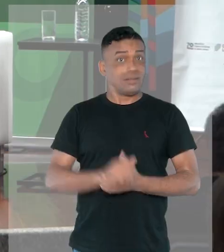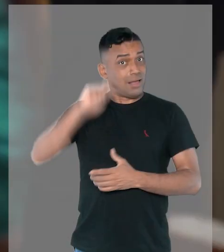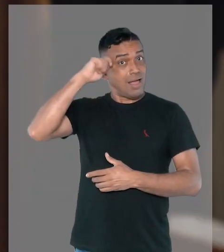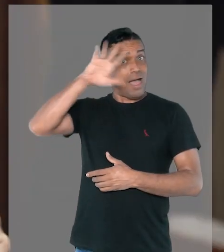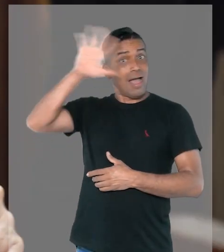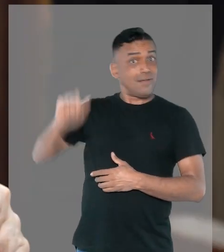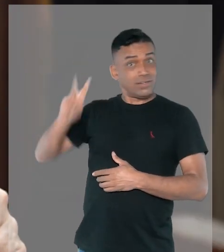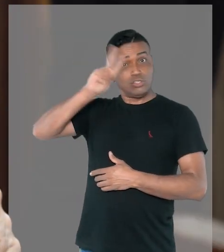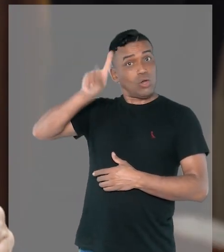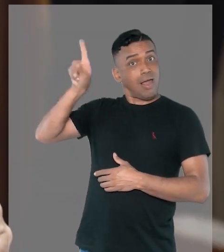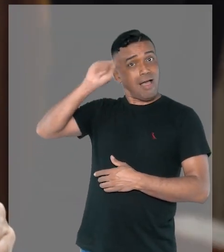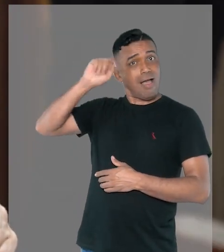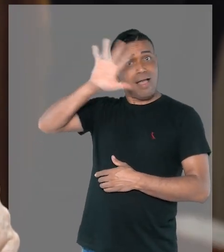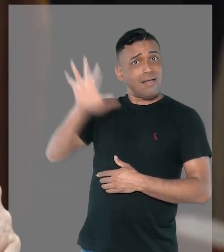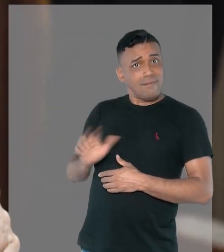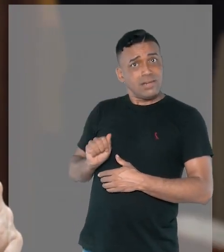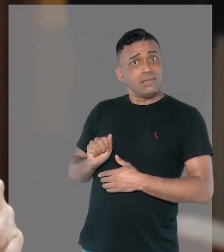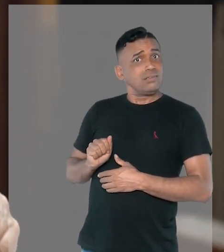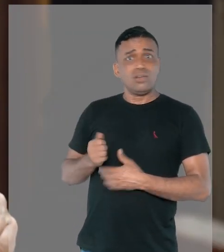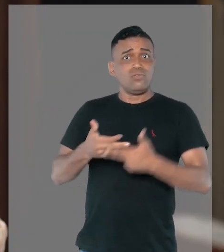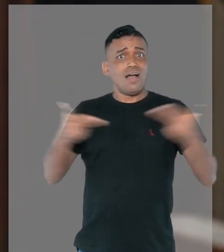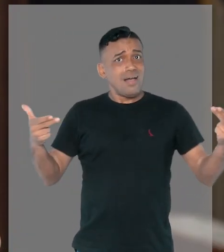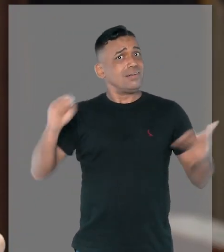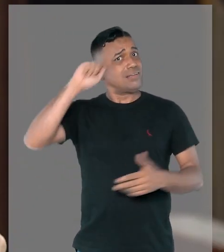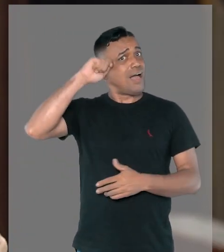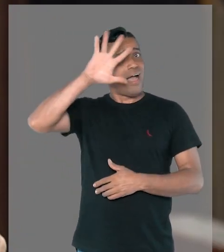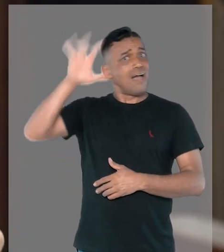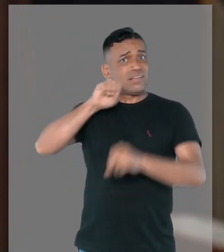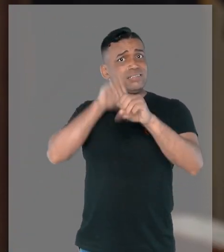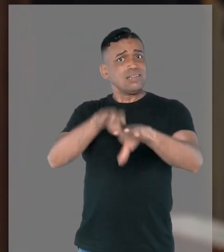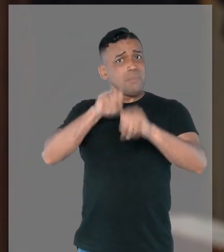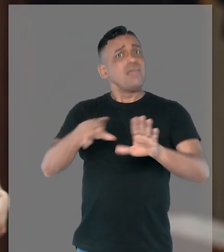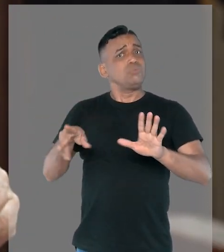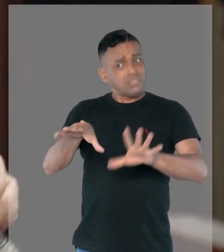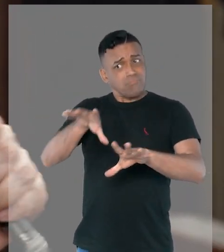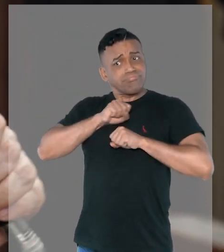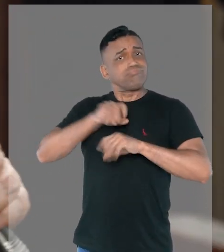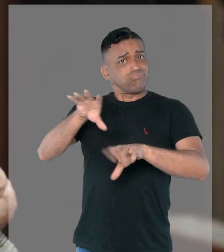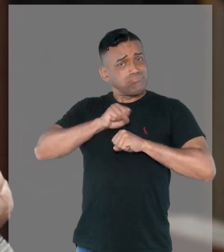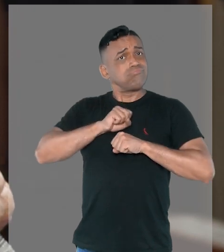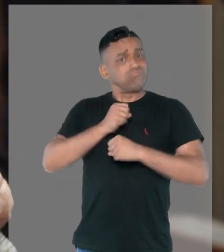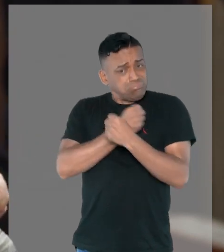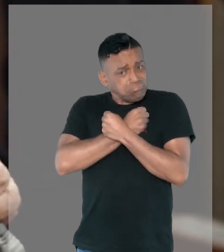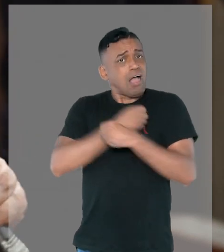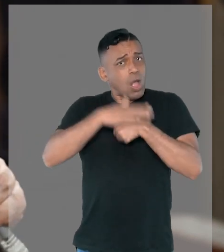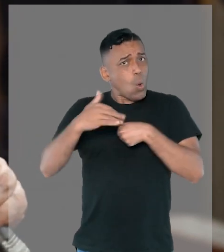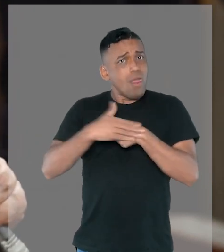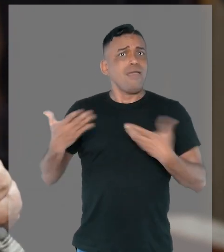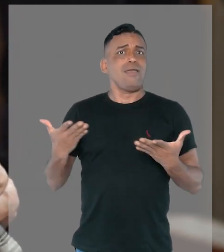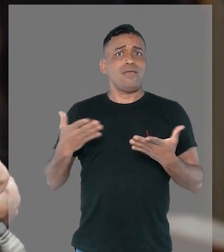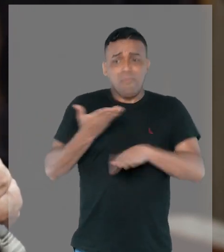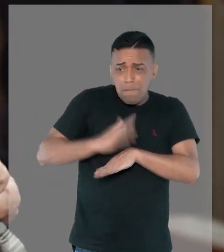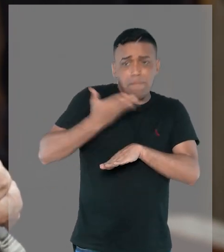Africana, né? Pois então, tem coisas maravilhosas que a gente tem da Mãe África, né? E que a gente tem que receber, acolher e colocar